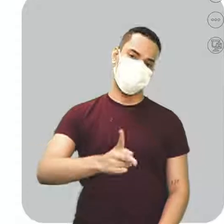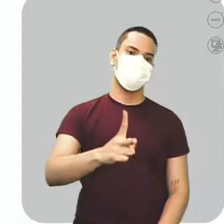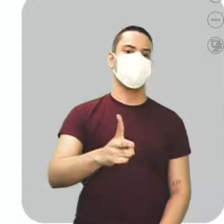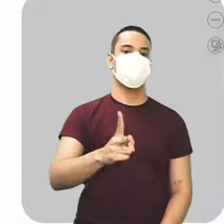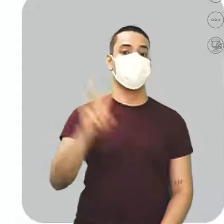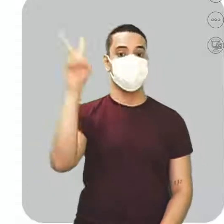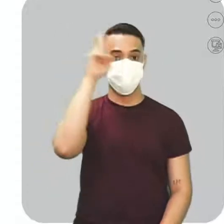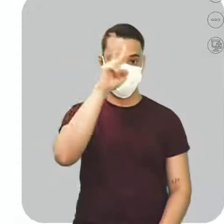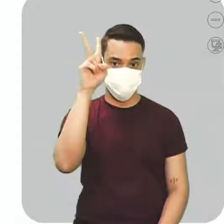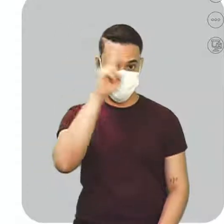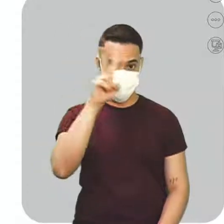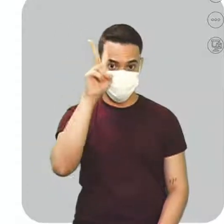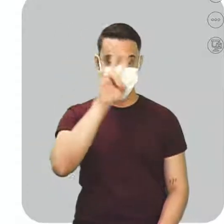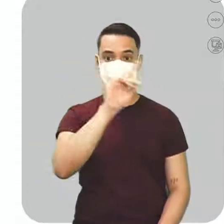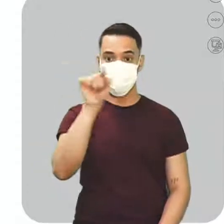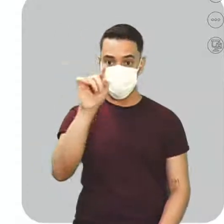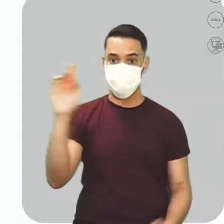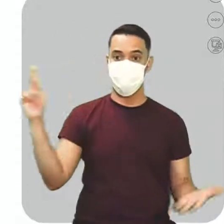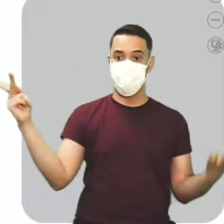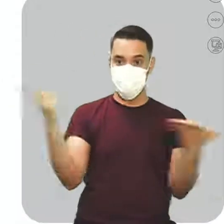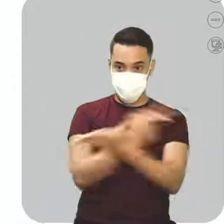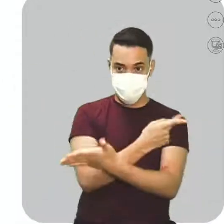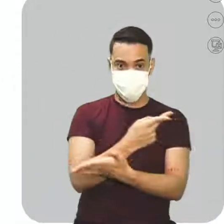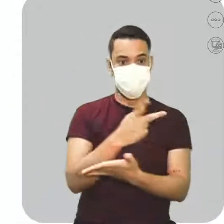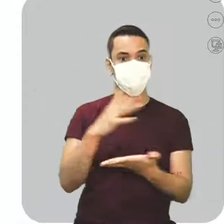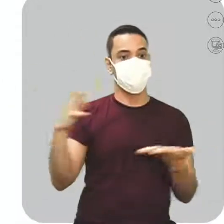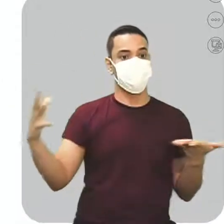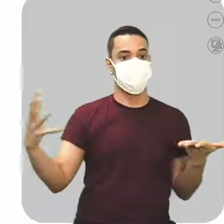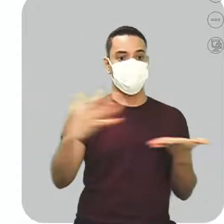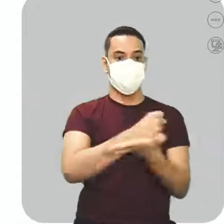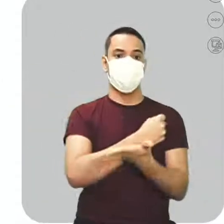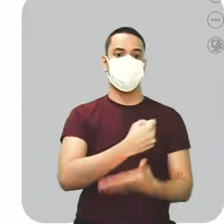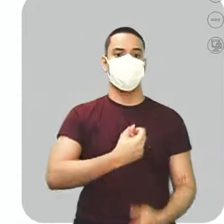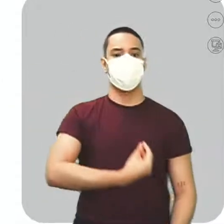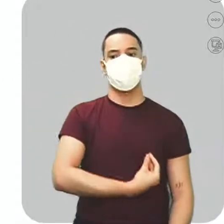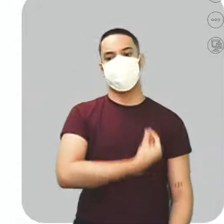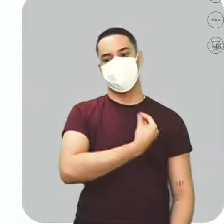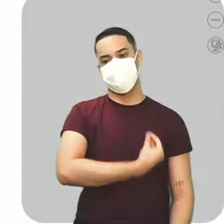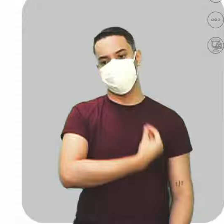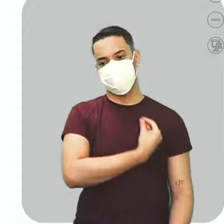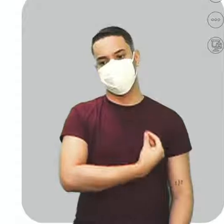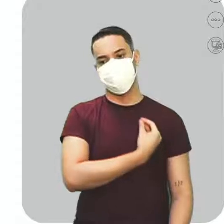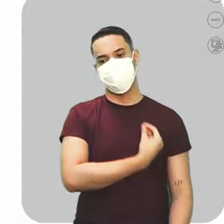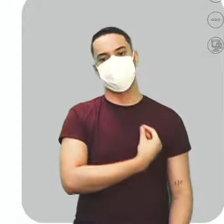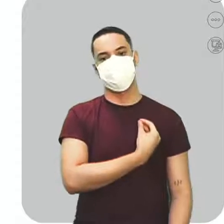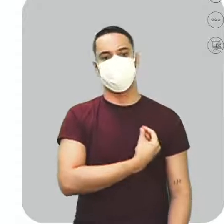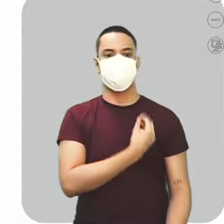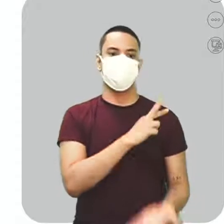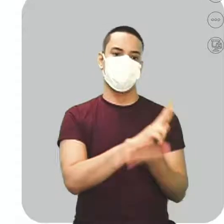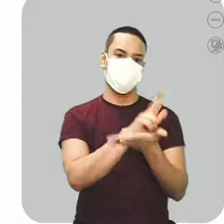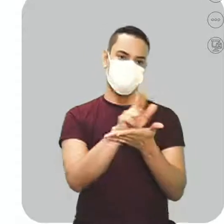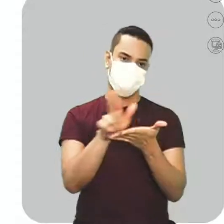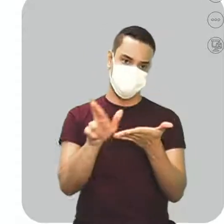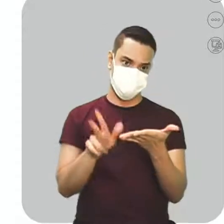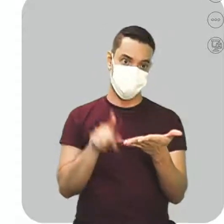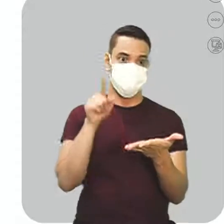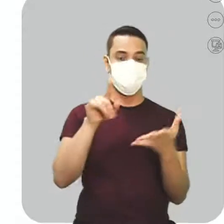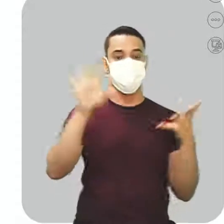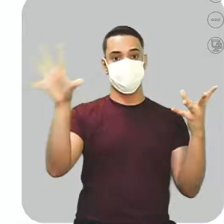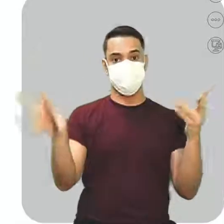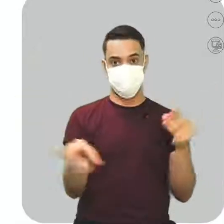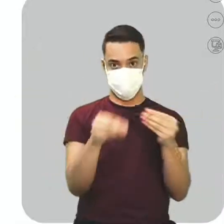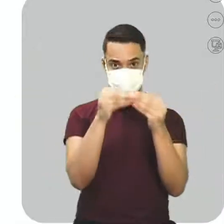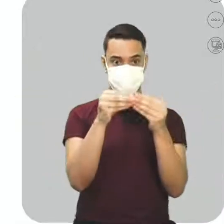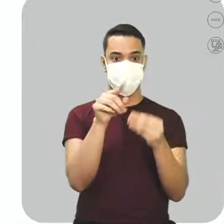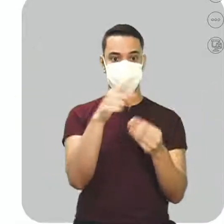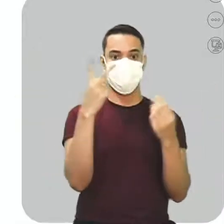Lembre-se que quando isso acontecer, salvaremos muitas vidas. Essa conclusão aqui, né,